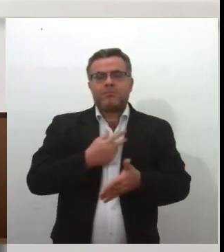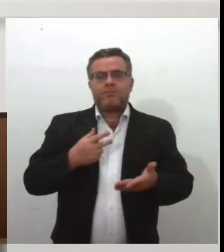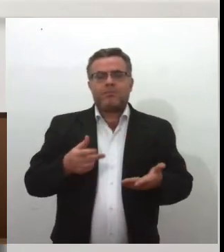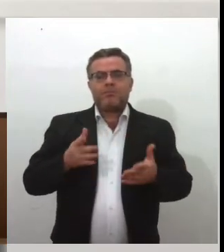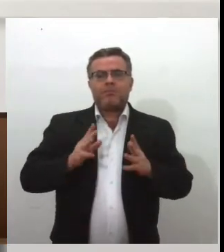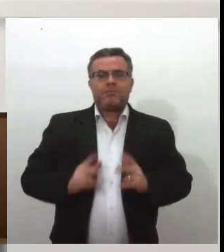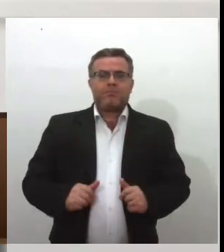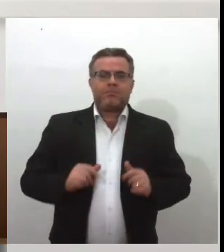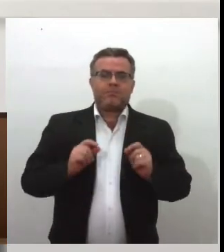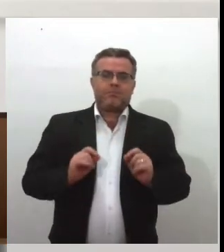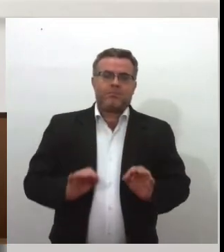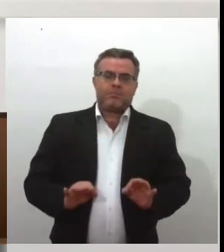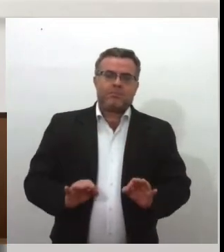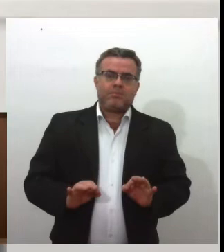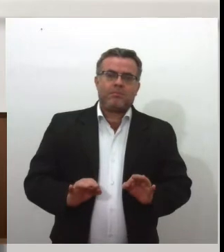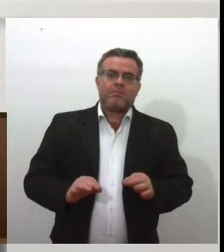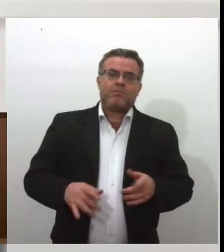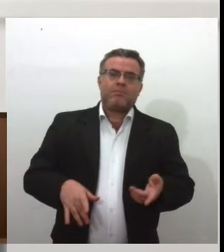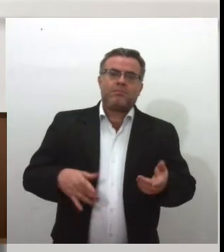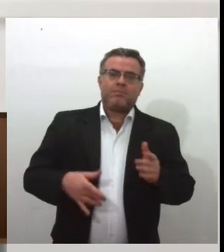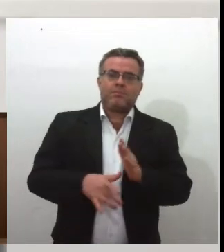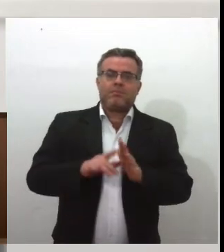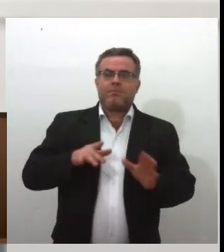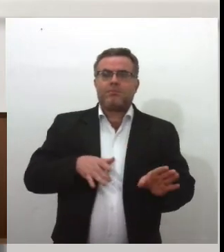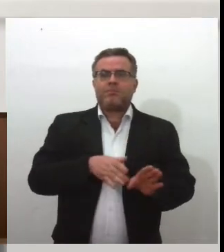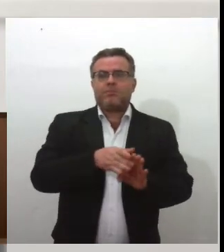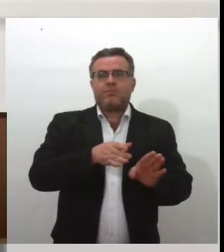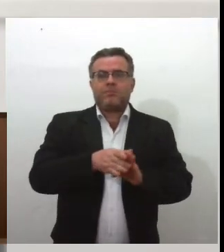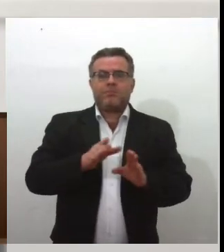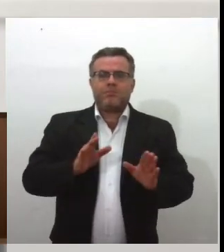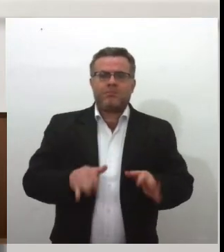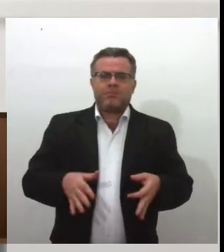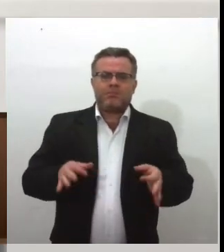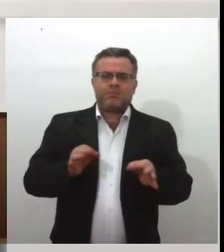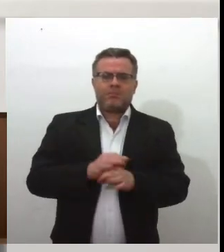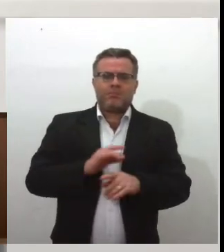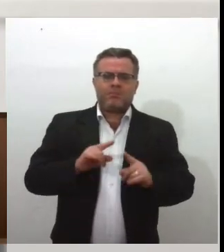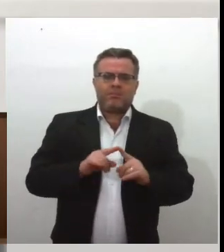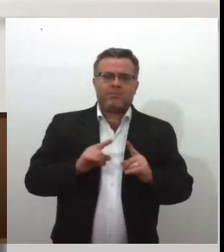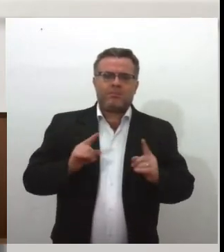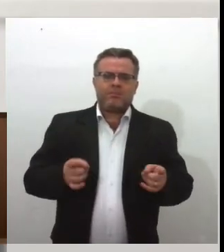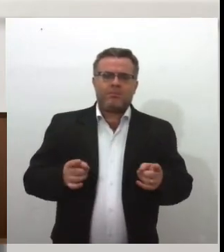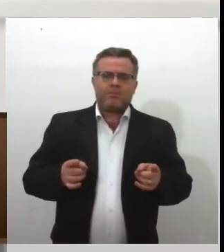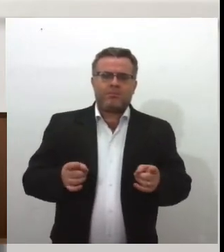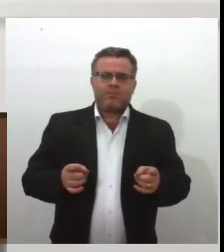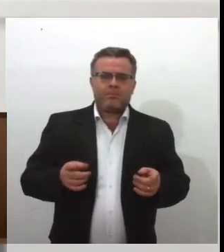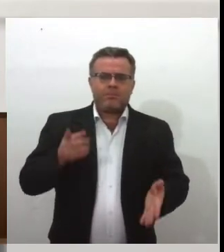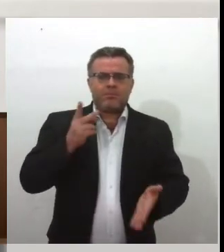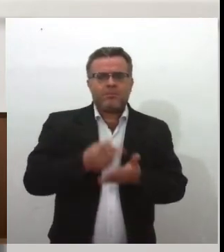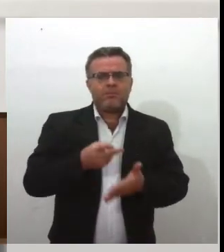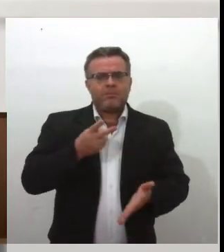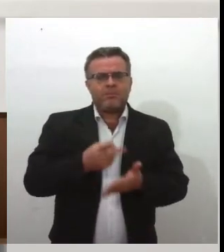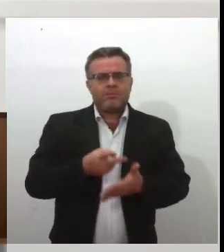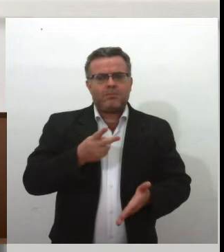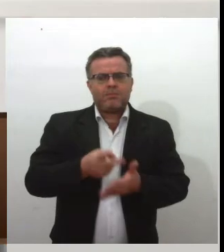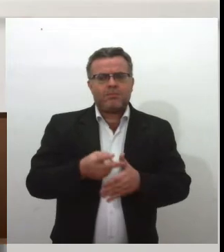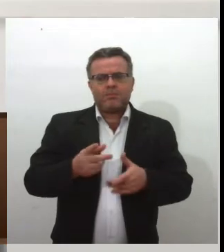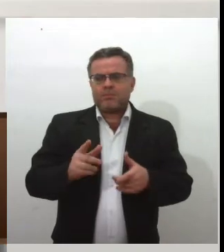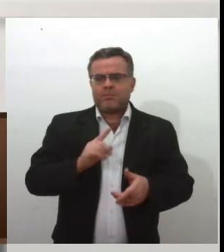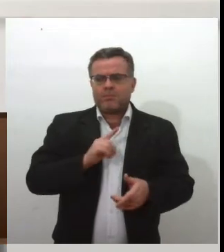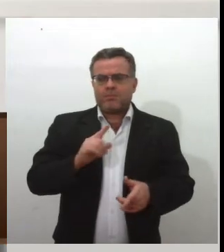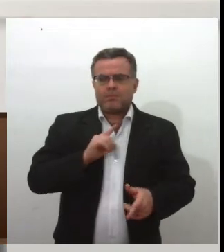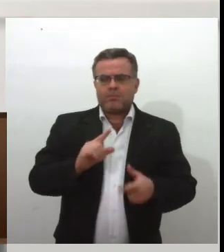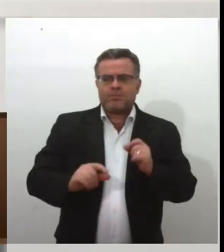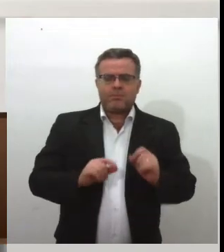que é algo que poderia já estar erradicado, mas que ainda existe na